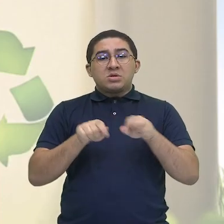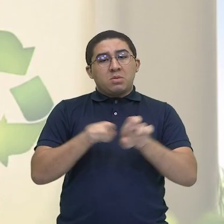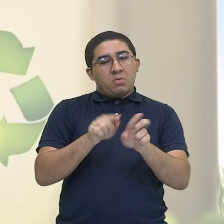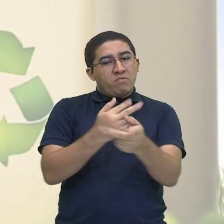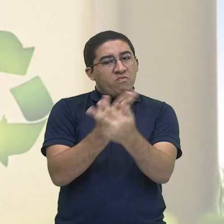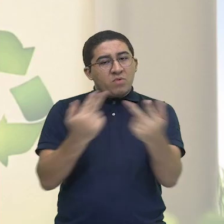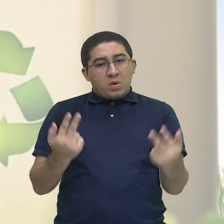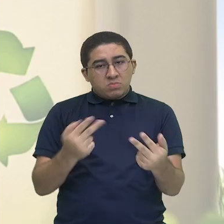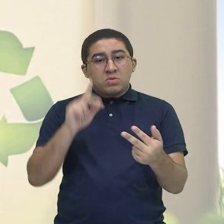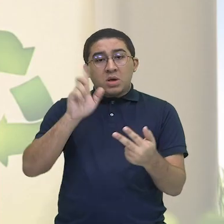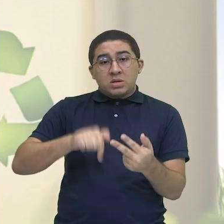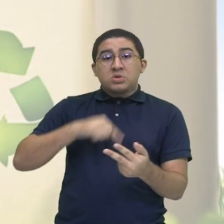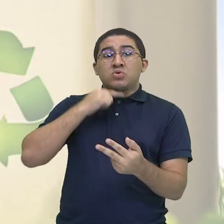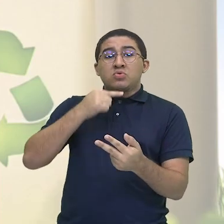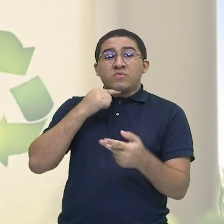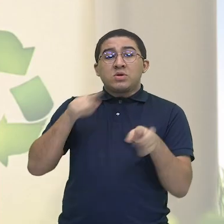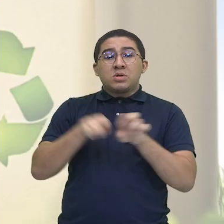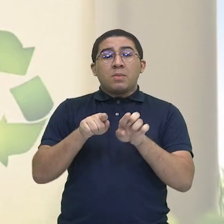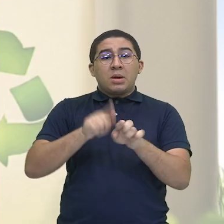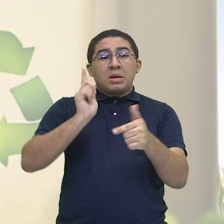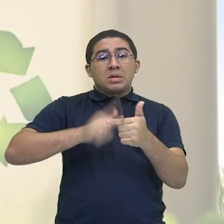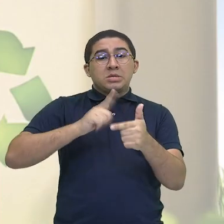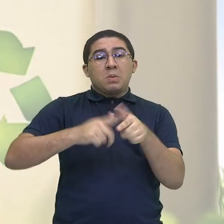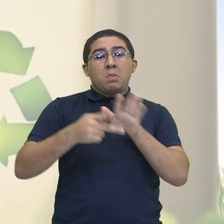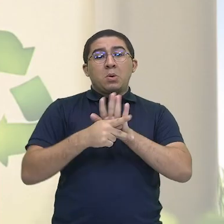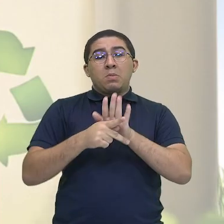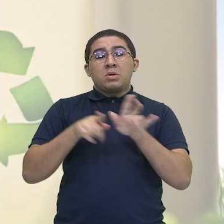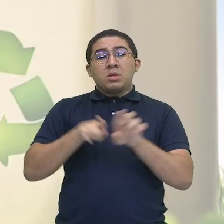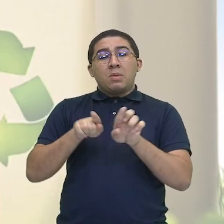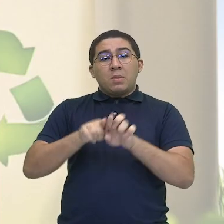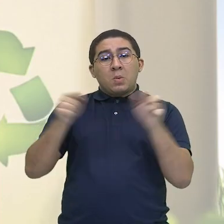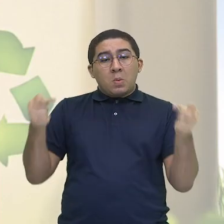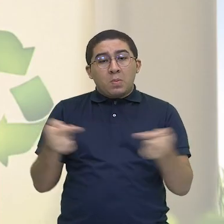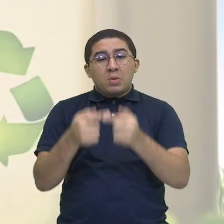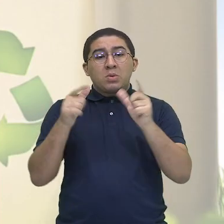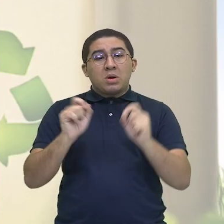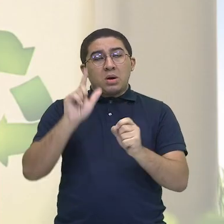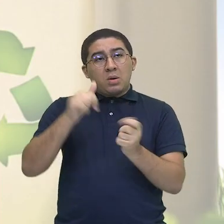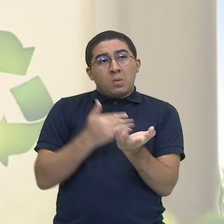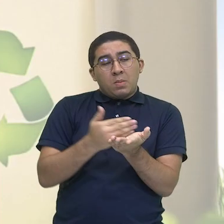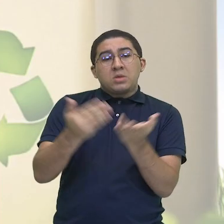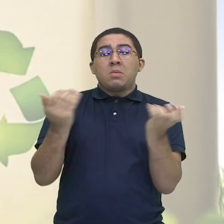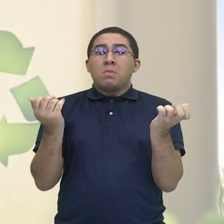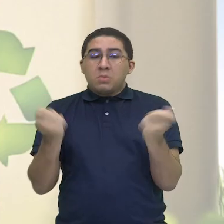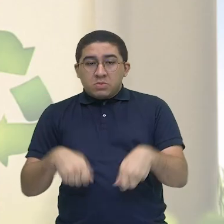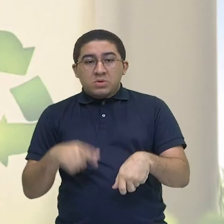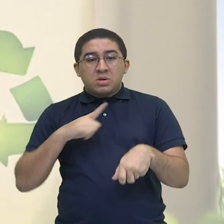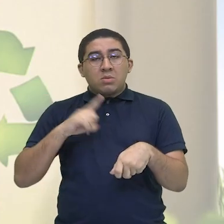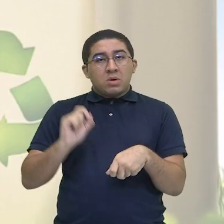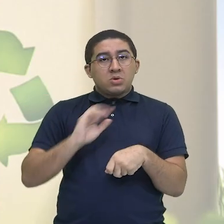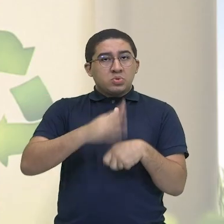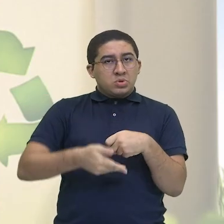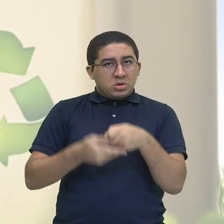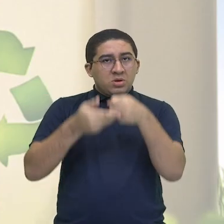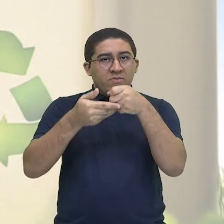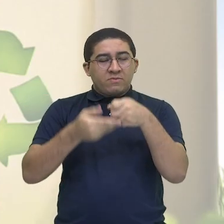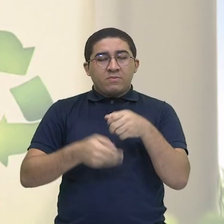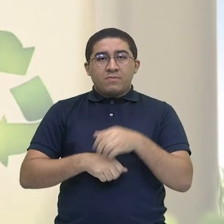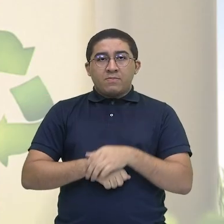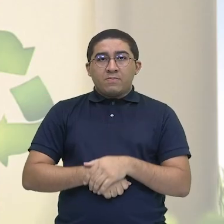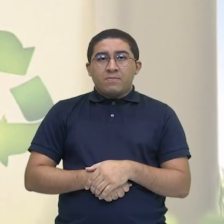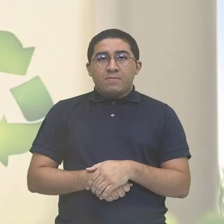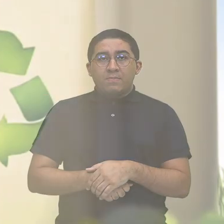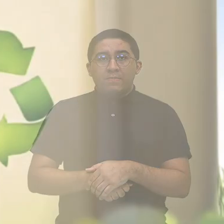etc. Esses questionamentos e a autocrítica darão o ponto de partida para se tornar